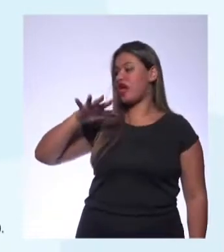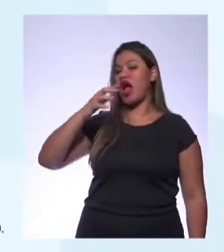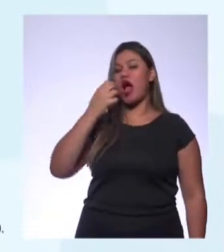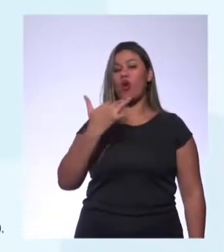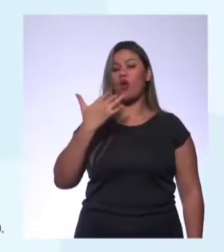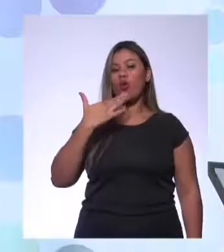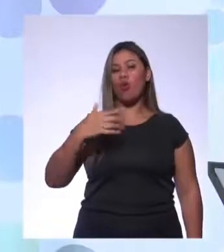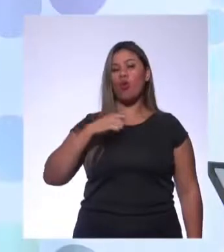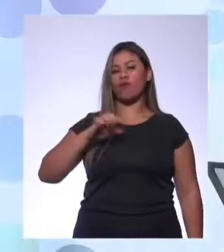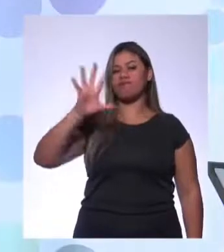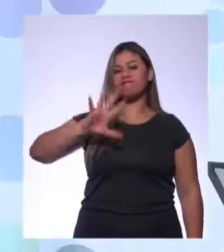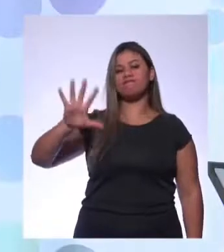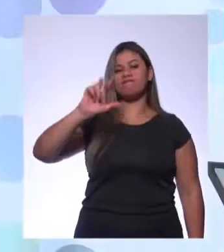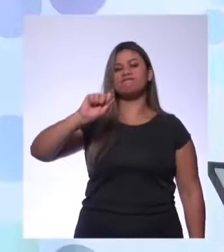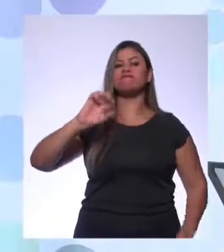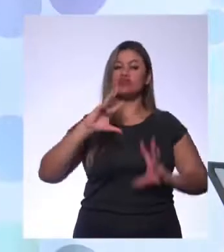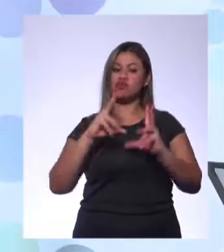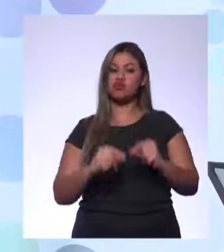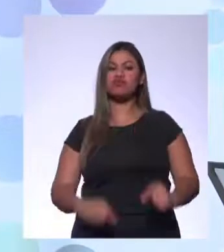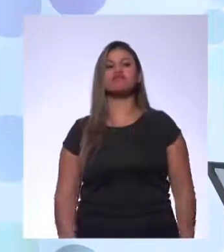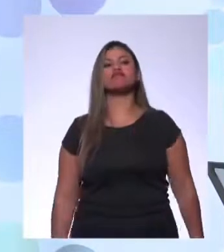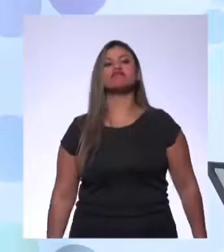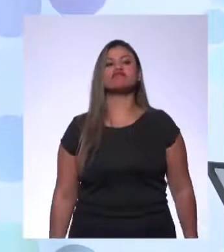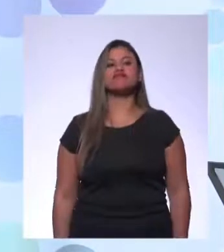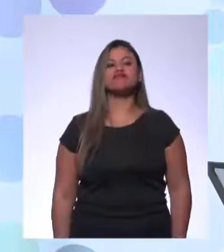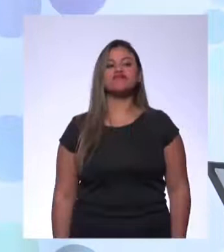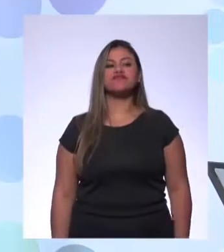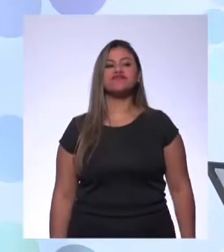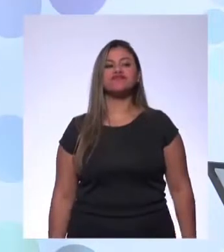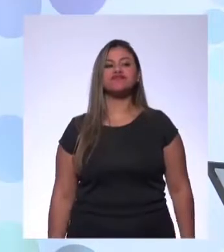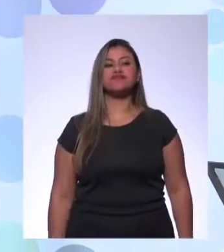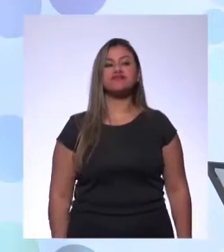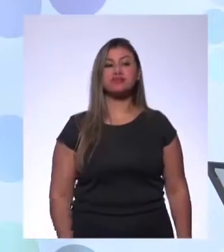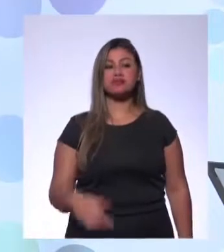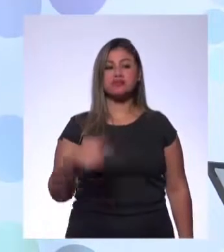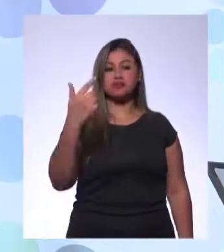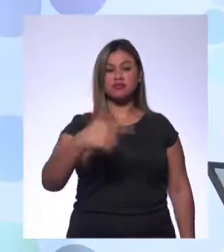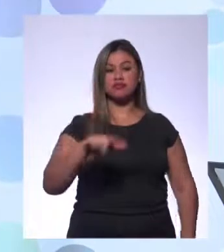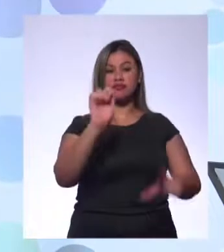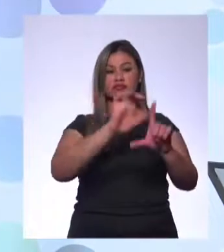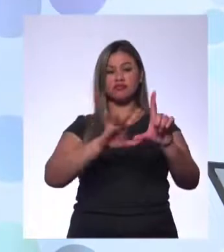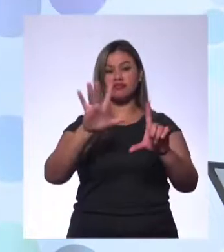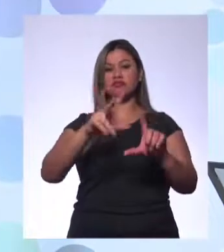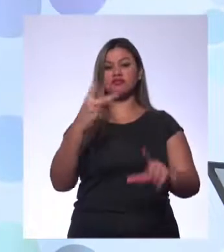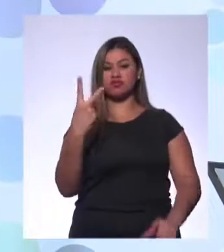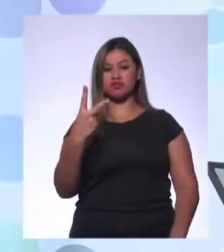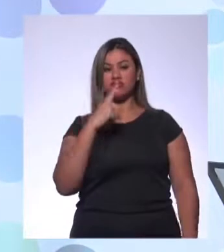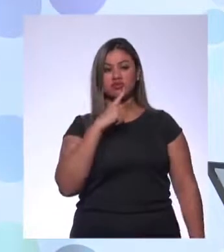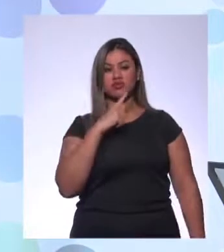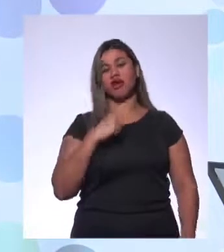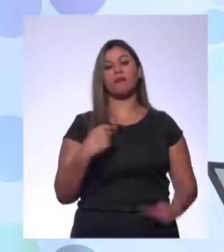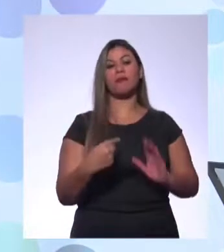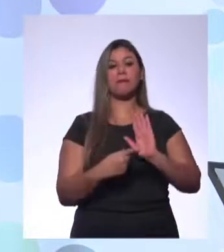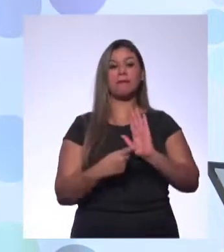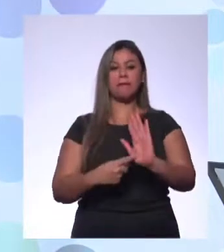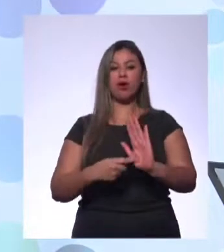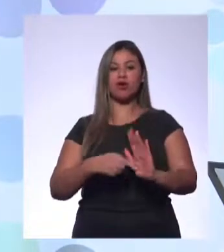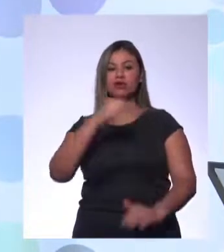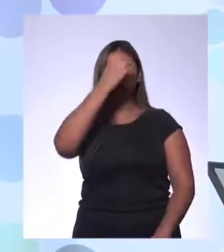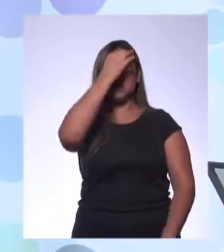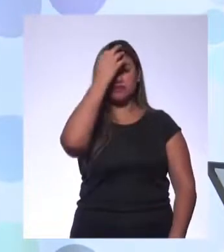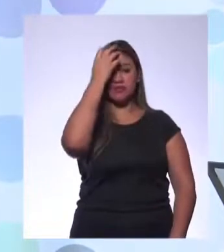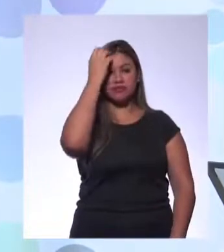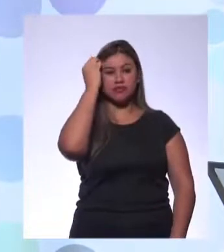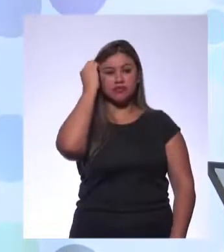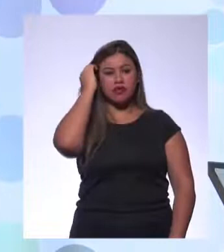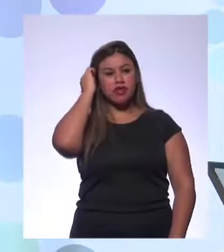que vocês estão vendo, tá? E a gente vai trazer agora duas imagens bem contundentes para a gente